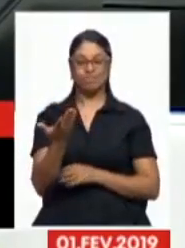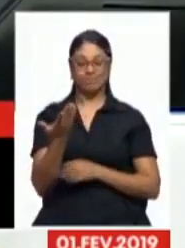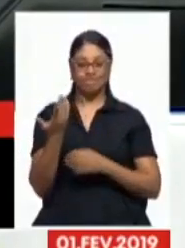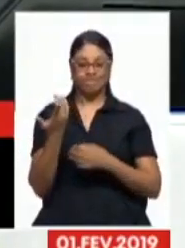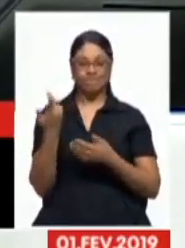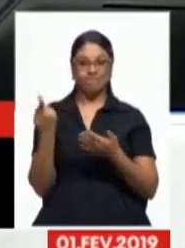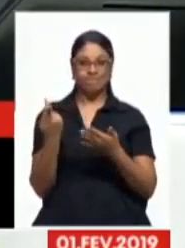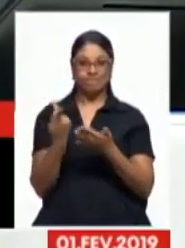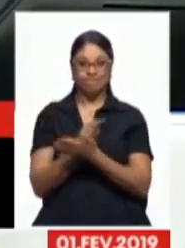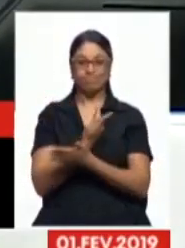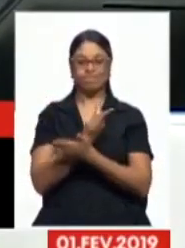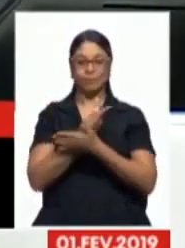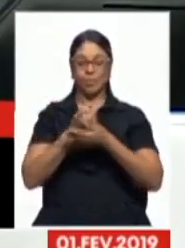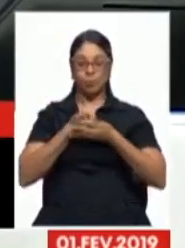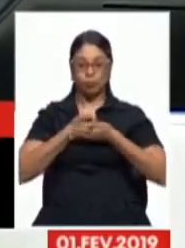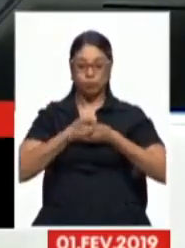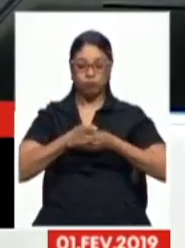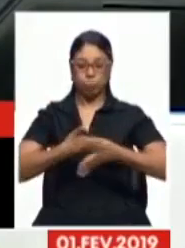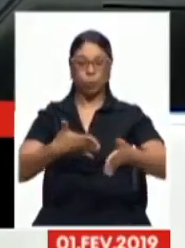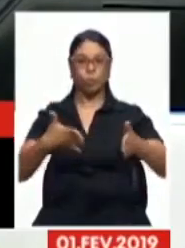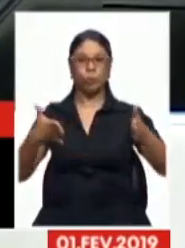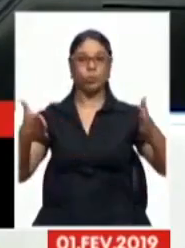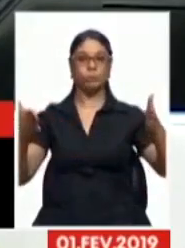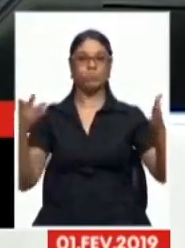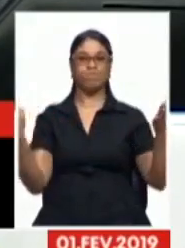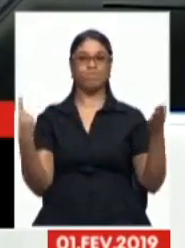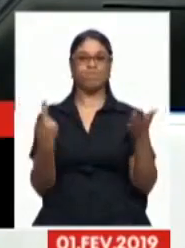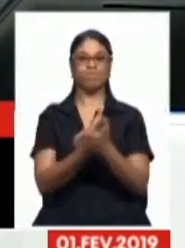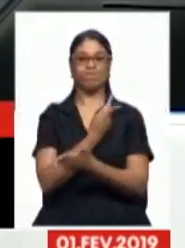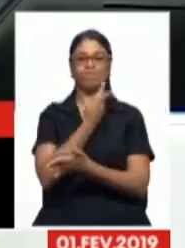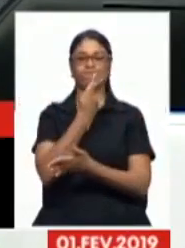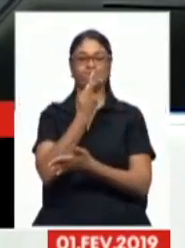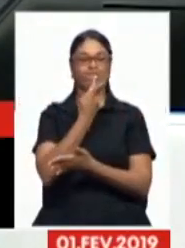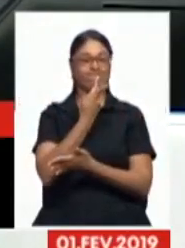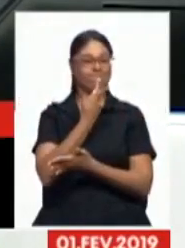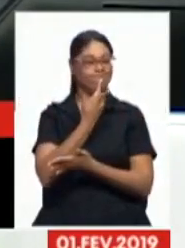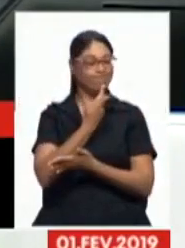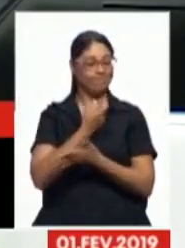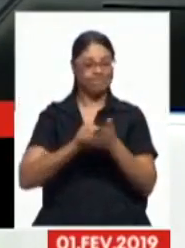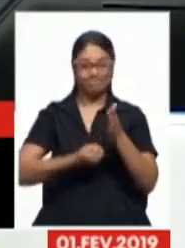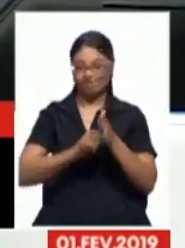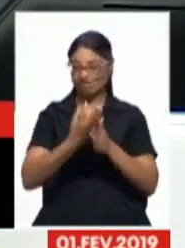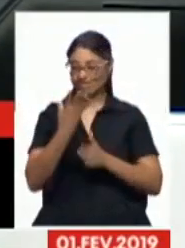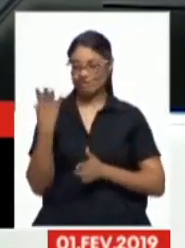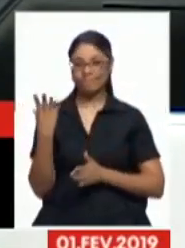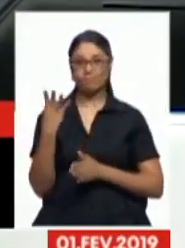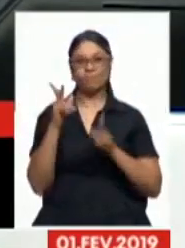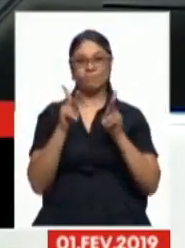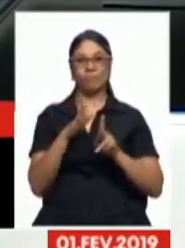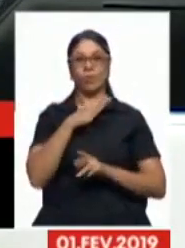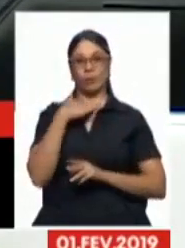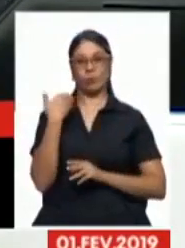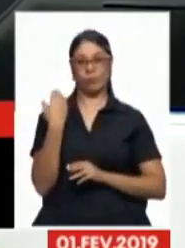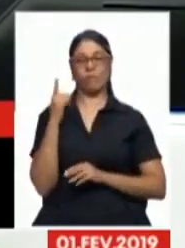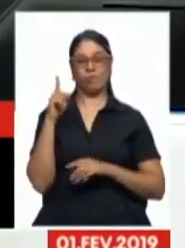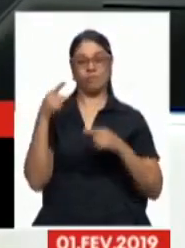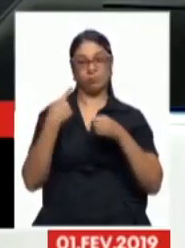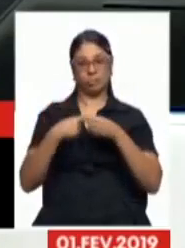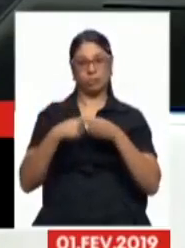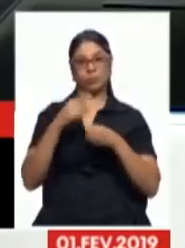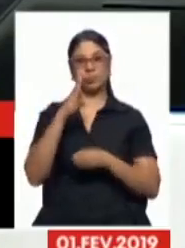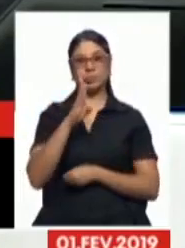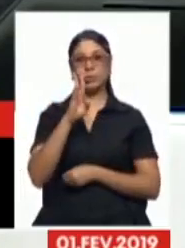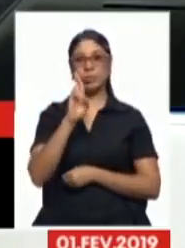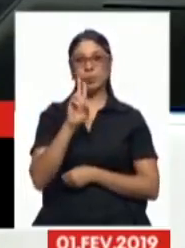da barragem que provocou centenas de mortes no município de Brumadinho.